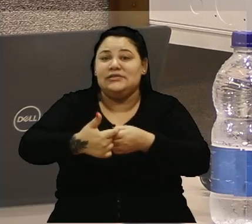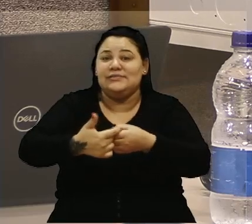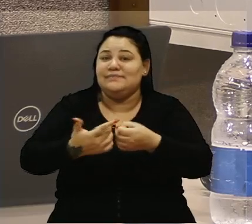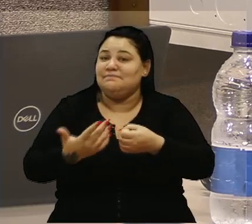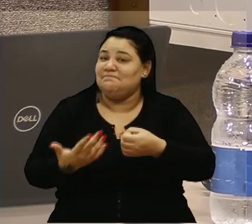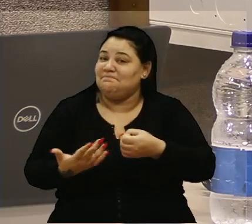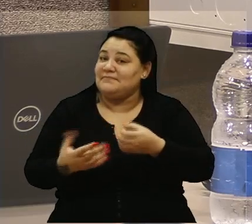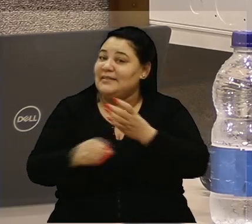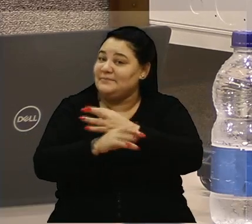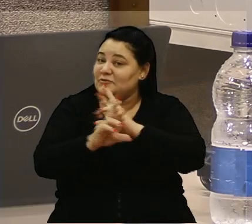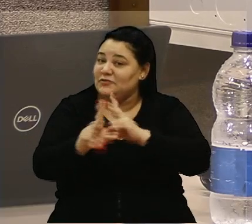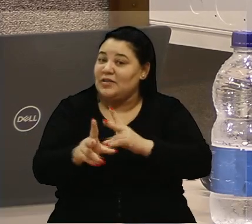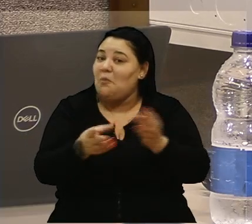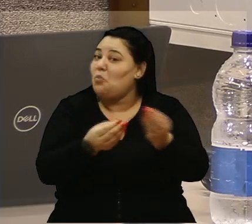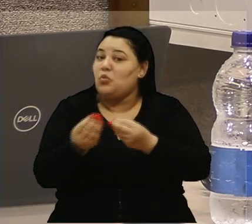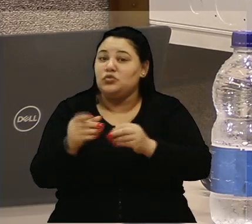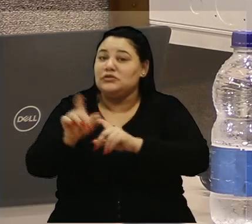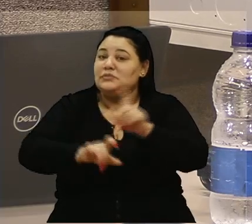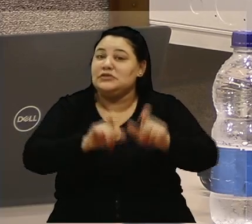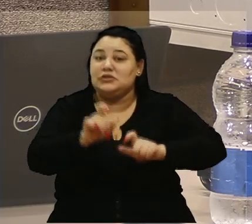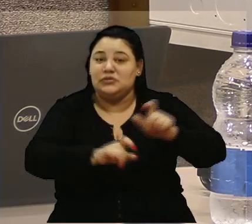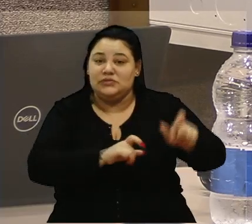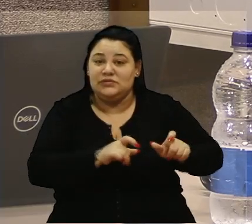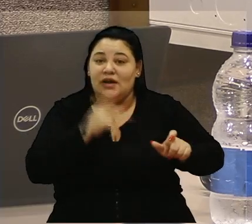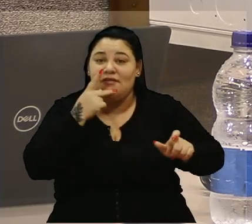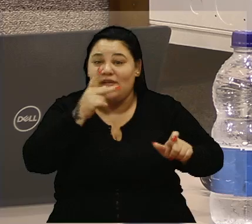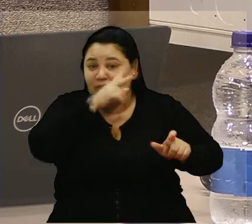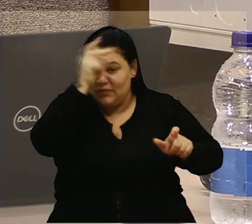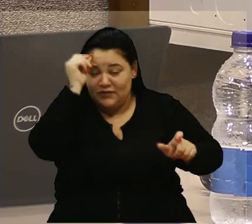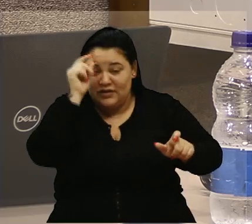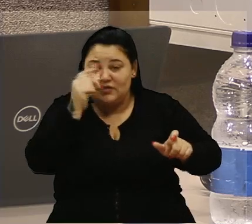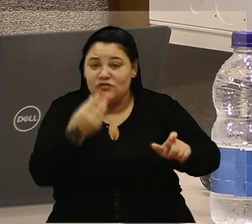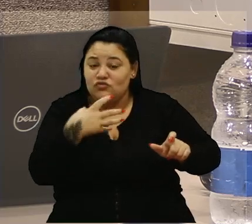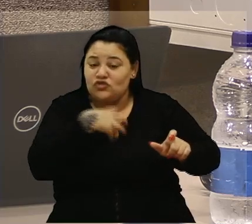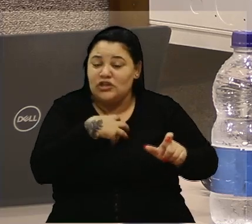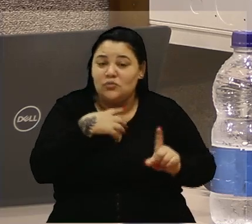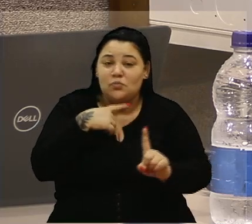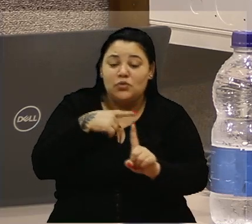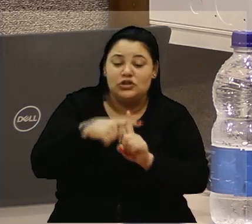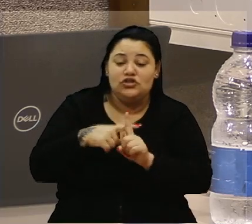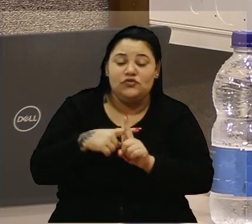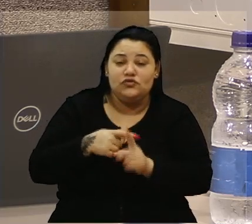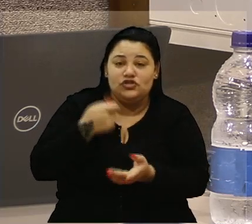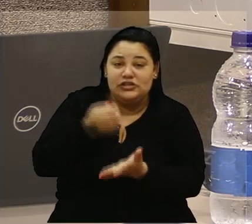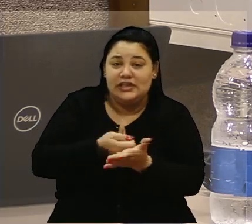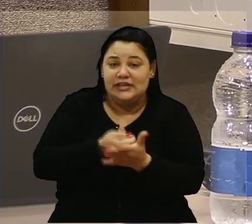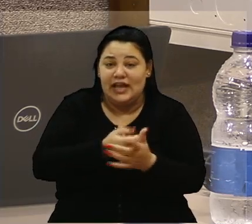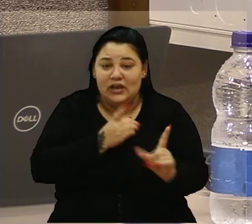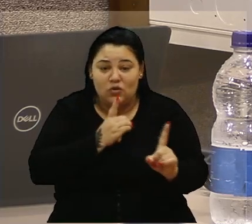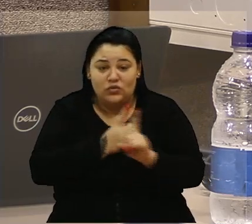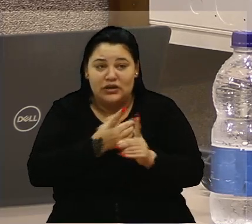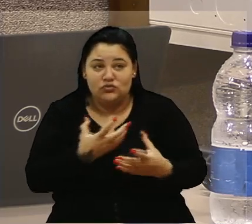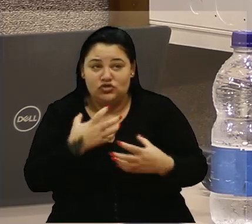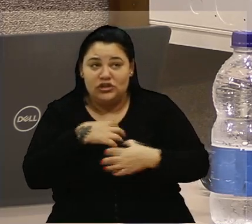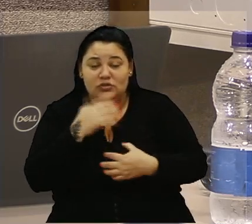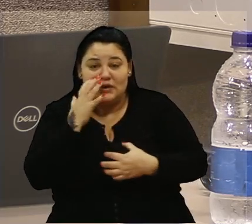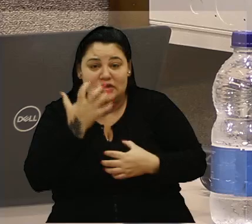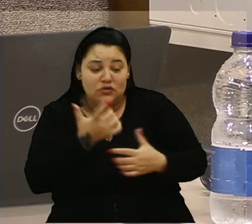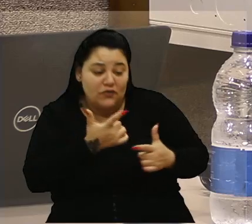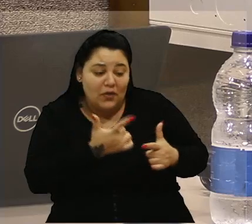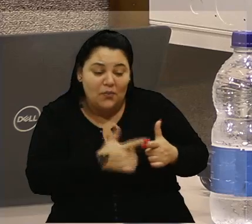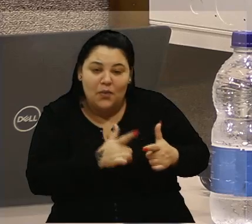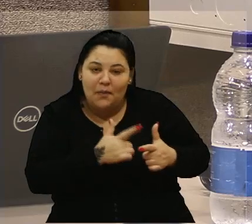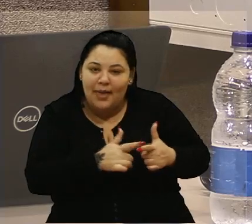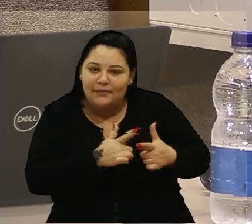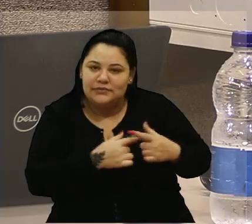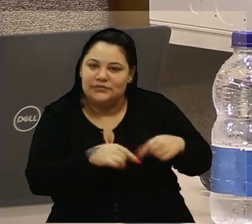né? Então, a fala do prefeito foi no sentido positivo de buscar encaminhamentos e soluções para resolver os